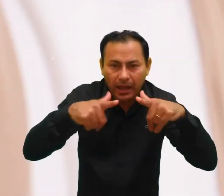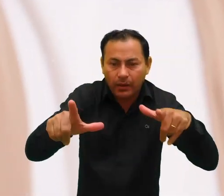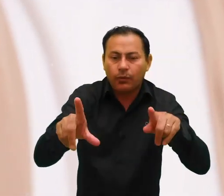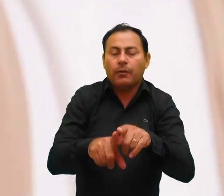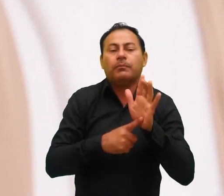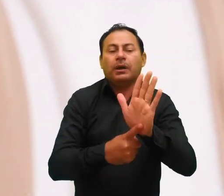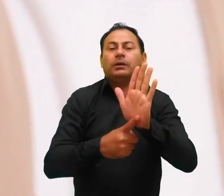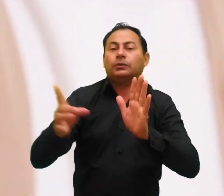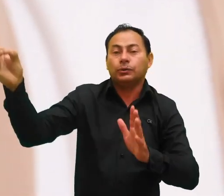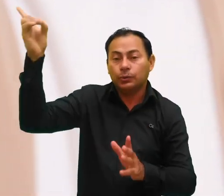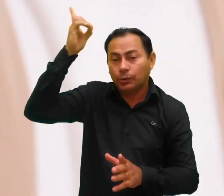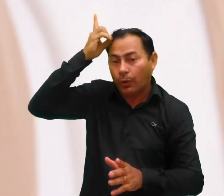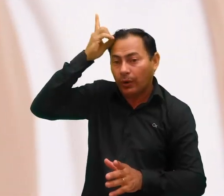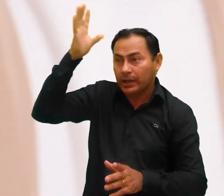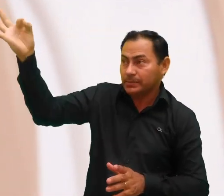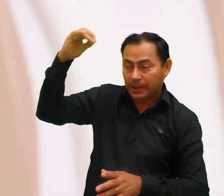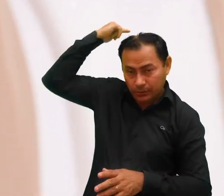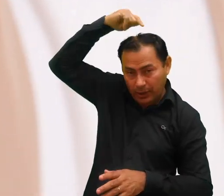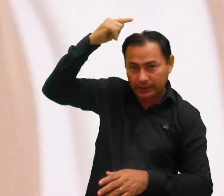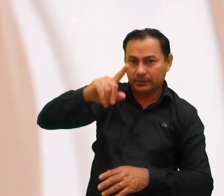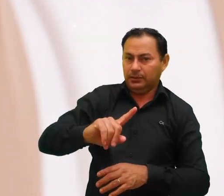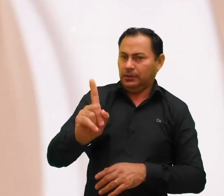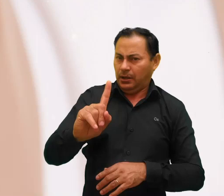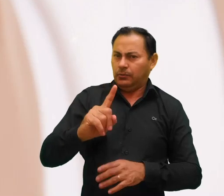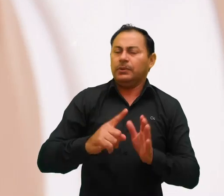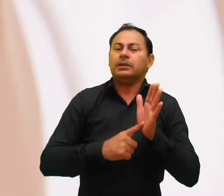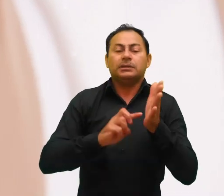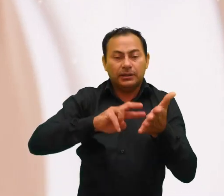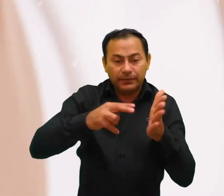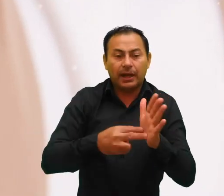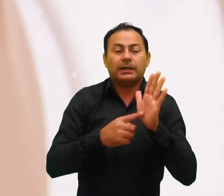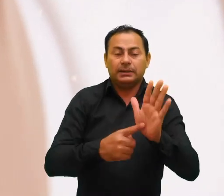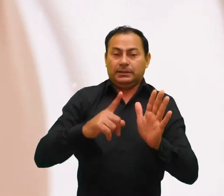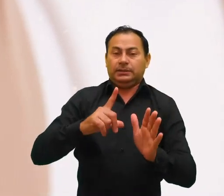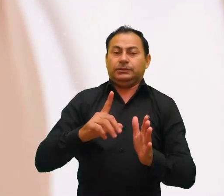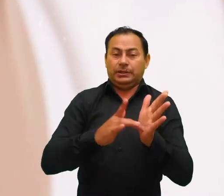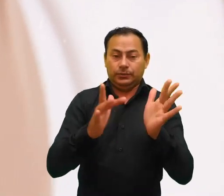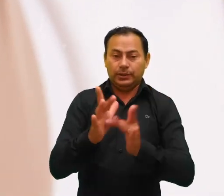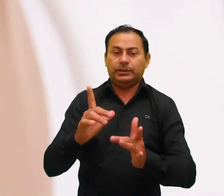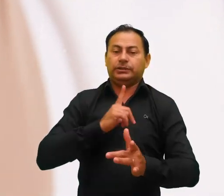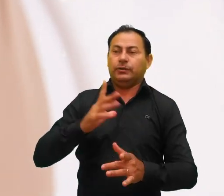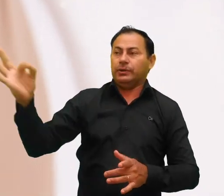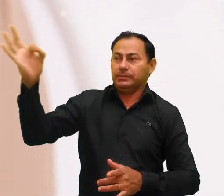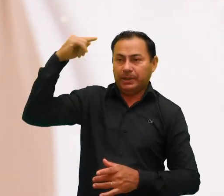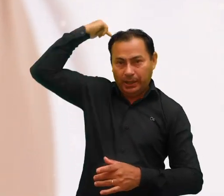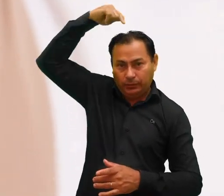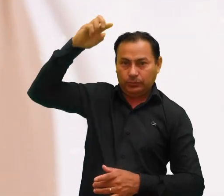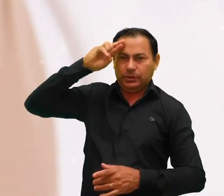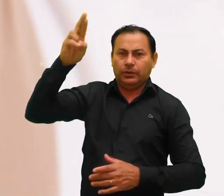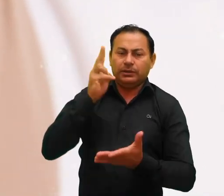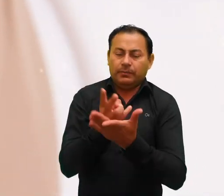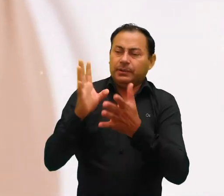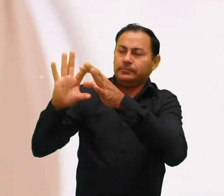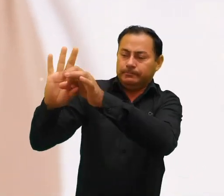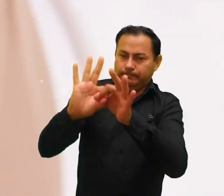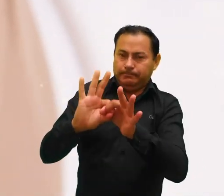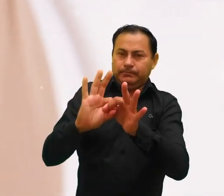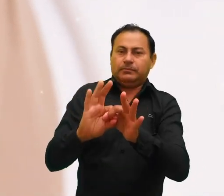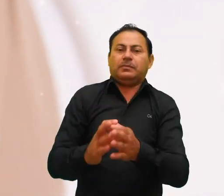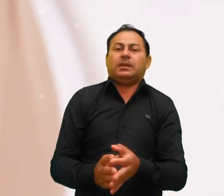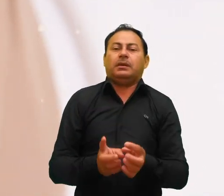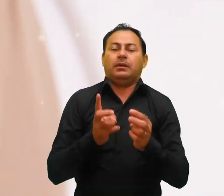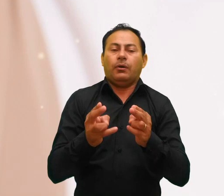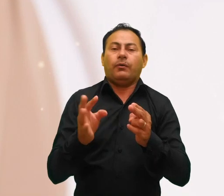dons espirituais? Não. Isso quer dizer que ele tinha o Espírito do Senhor, que estava sempre em comunhão contínua e